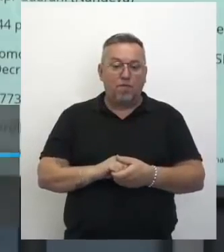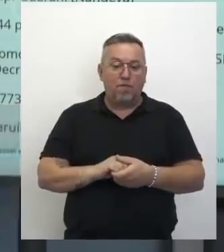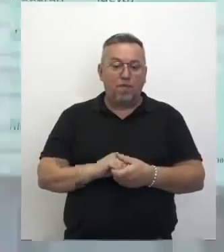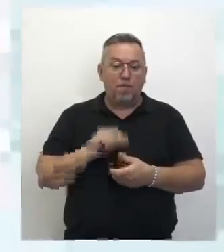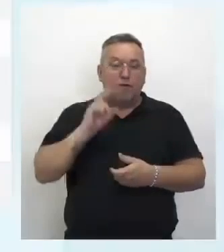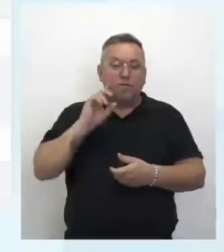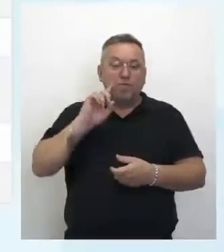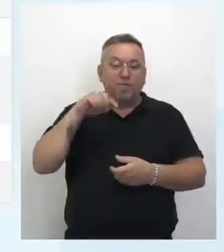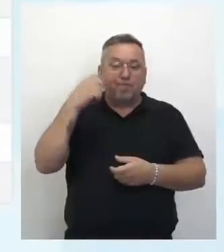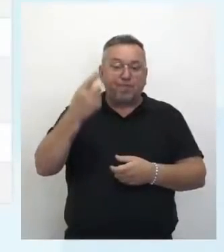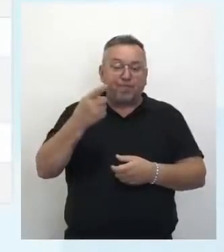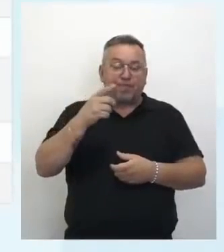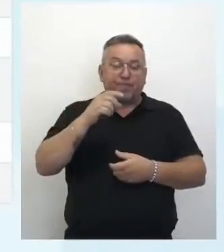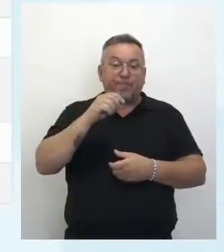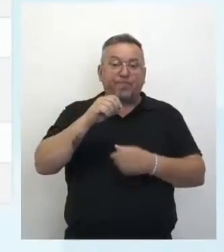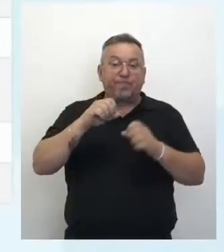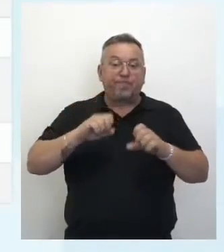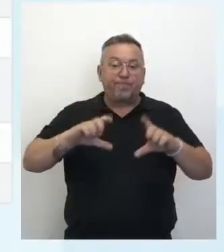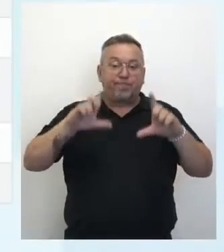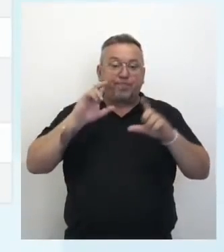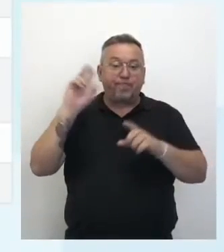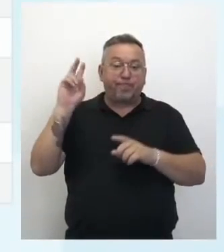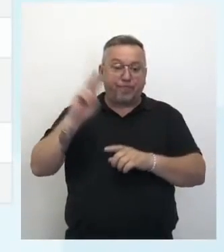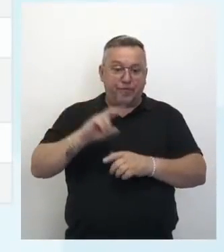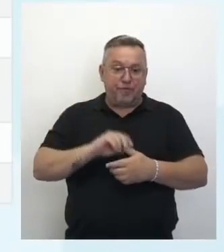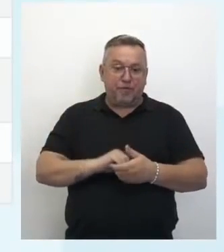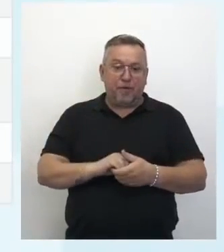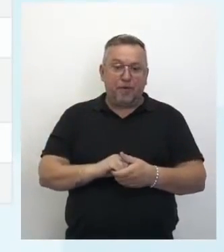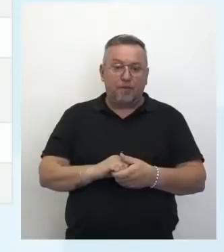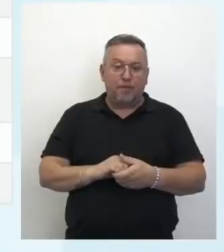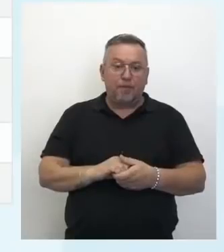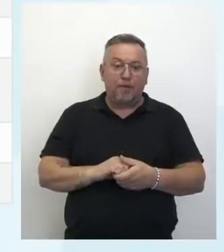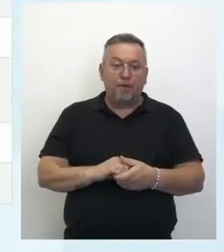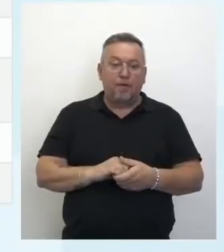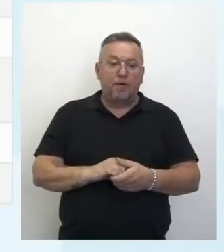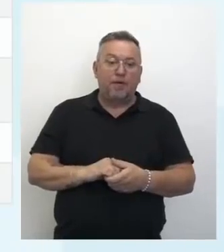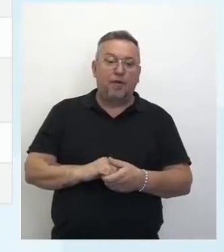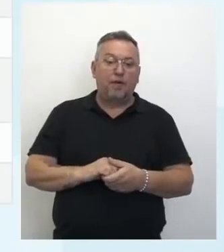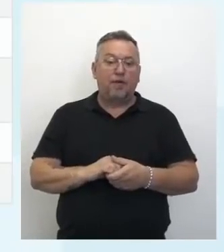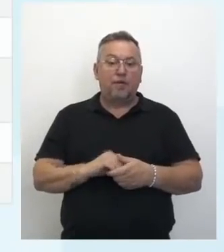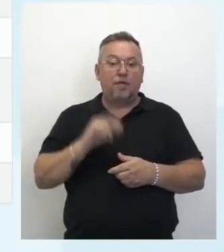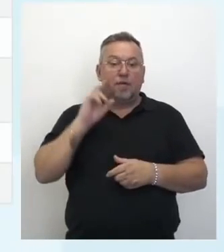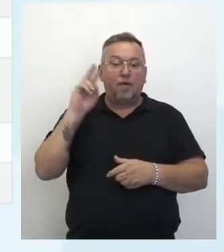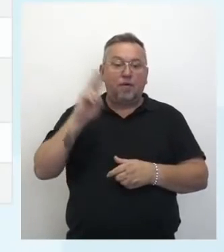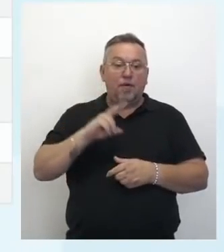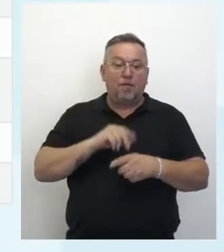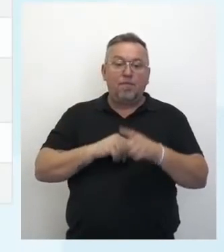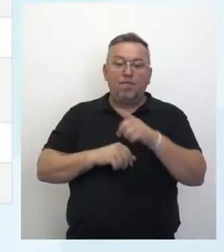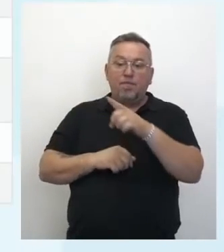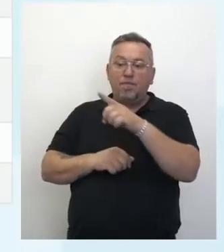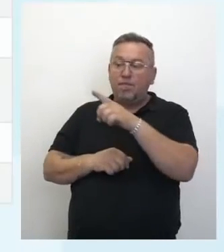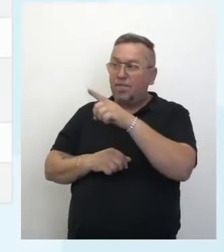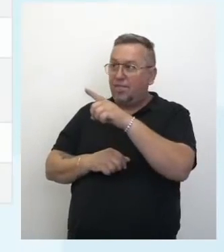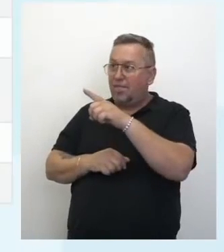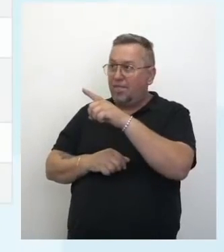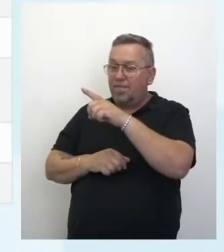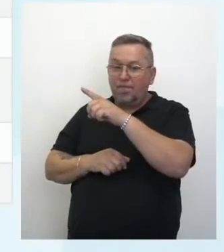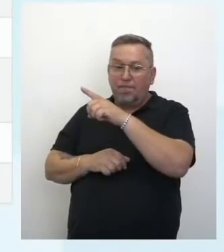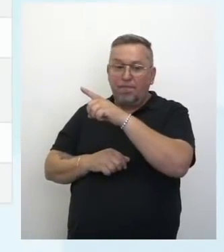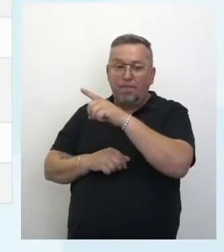lá para a próxima tela que a gente vai começar a ver algumas localidades indígenas. A primeira delas aí é a terra